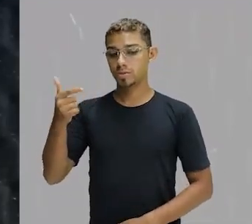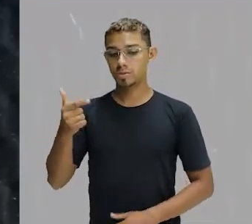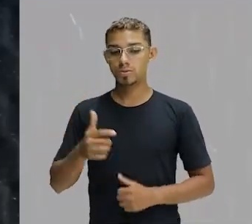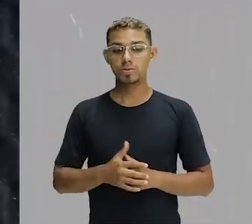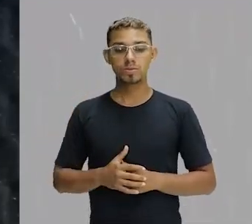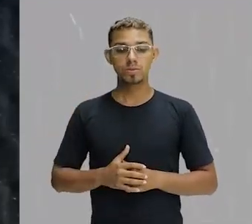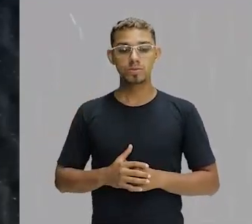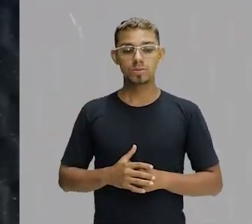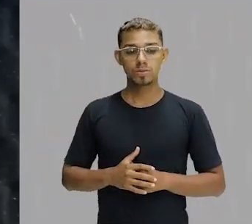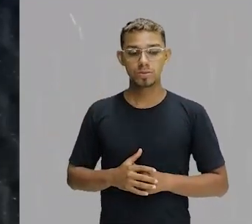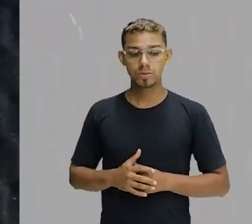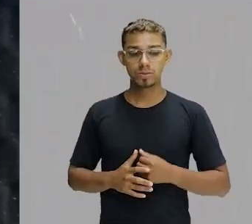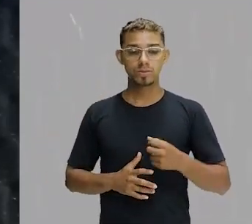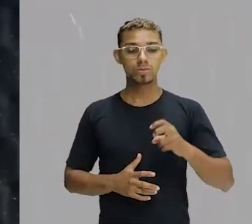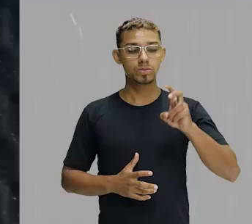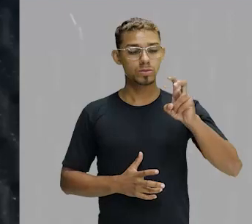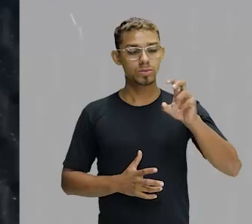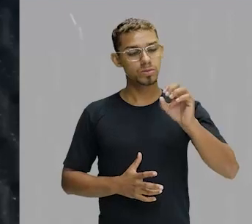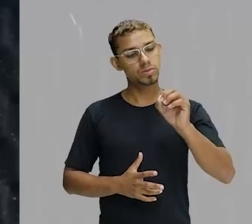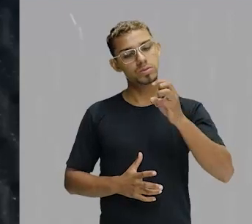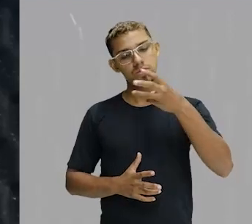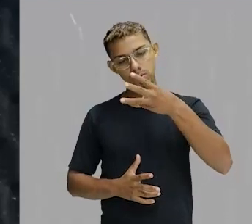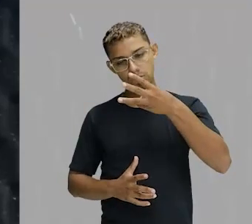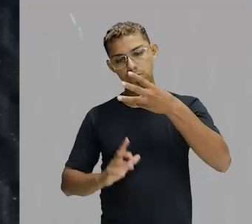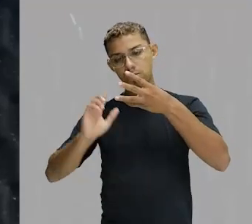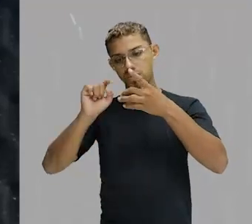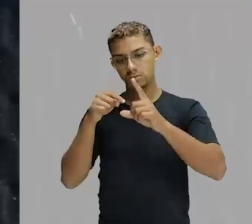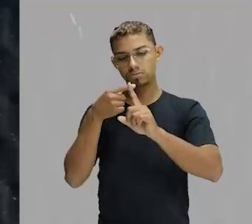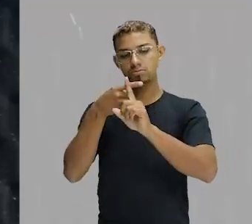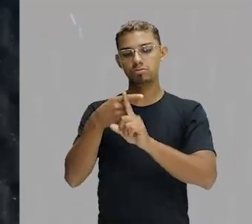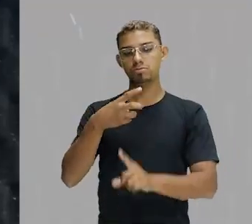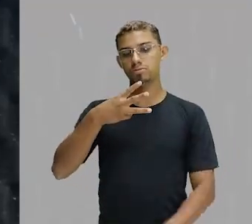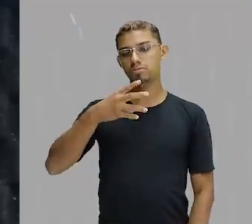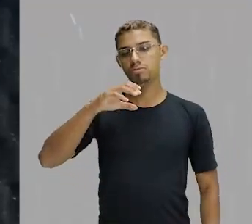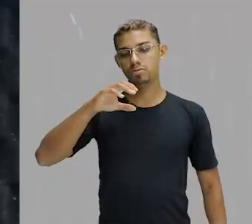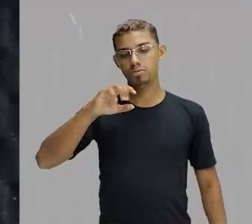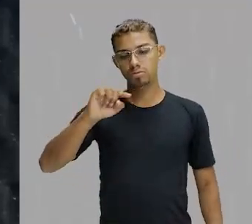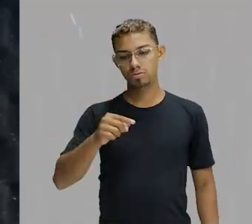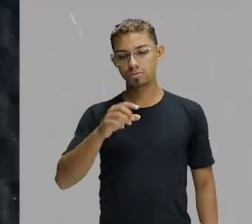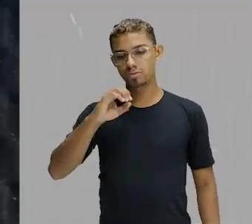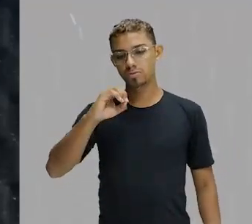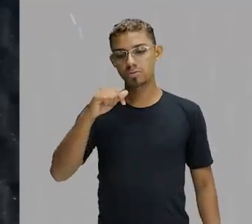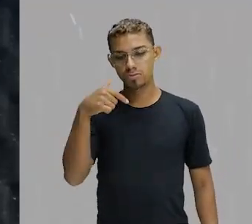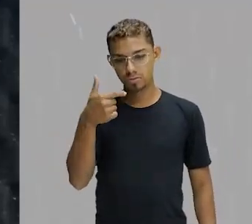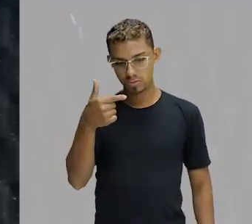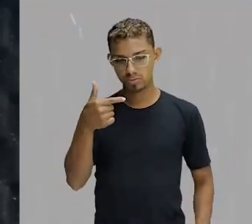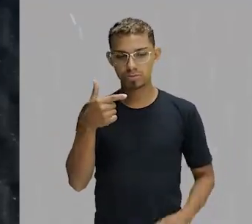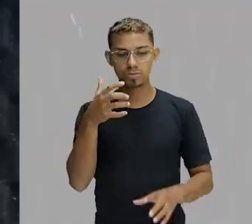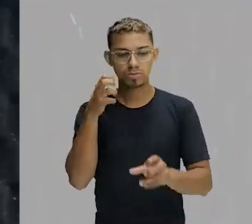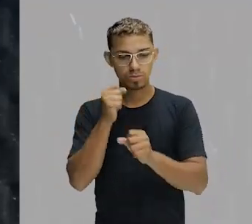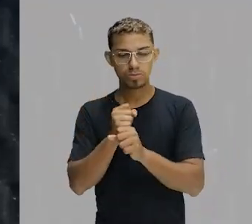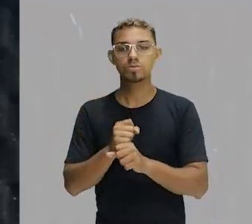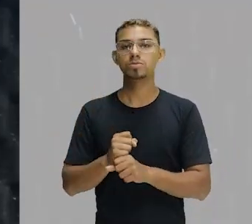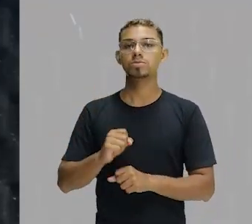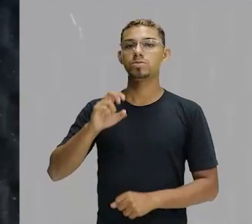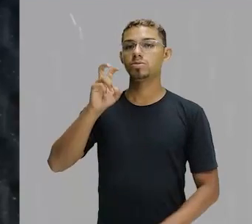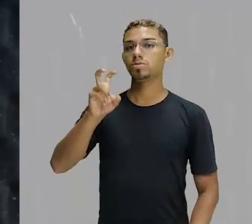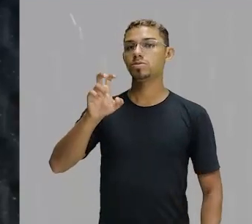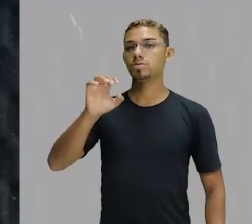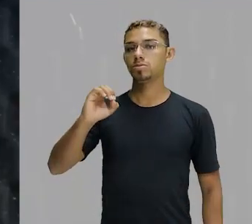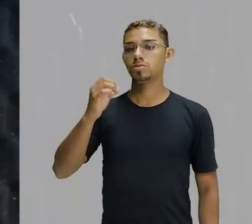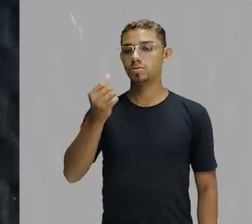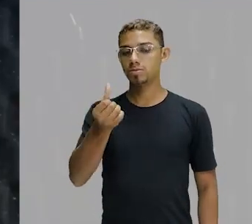vou fazer a continha. R$ 3,02 somado aos R$ 503. E vai dar para nós o resultado de R$